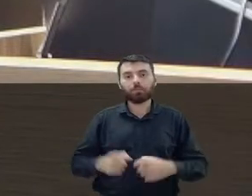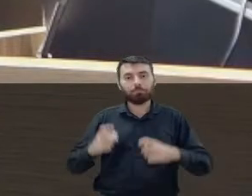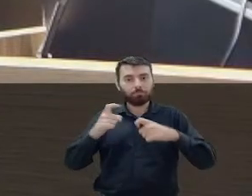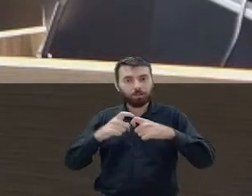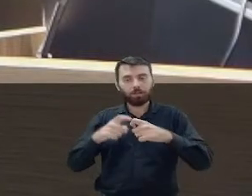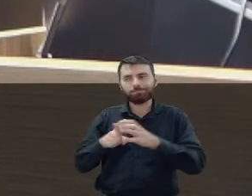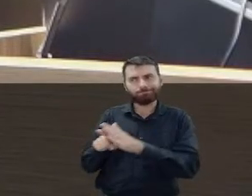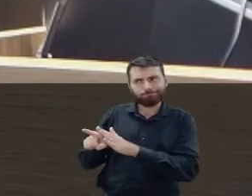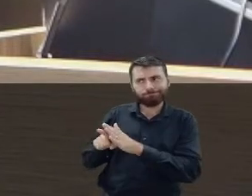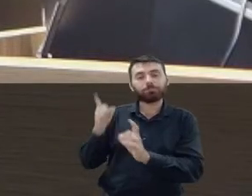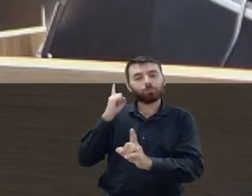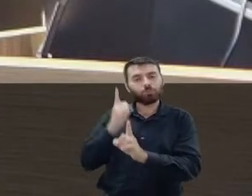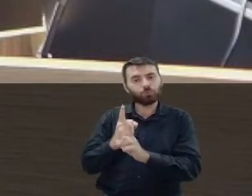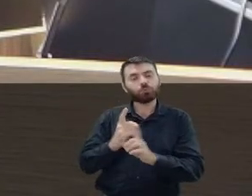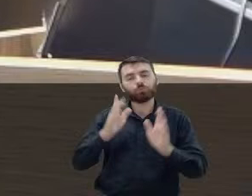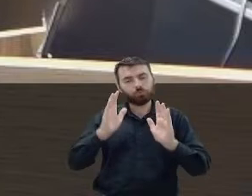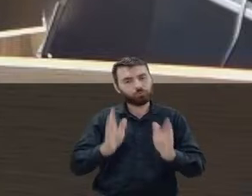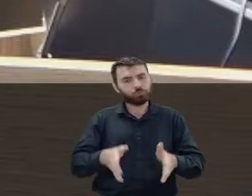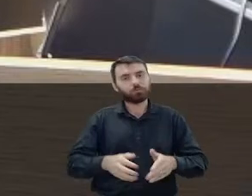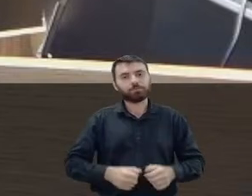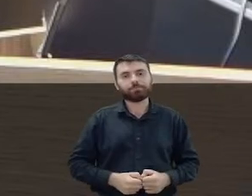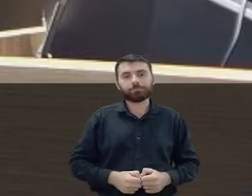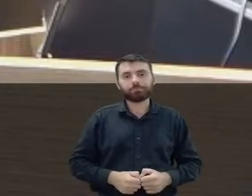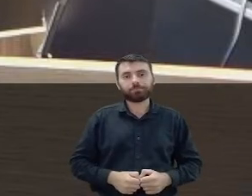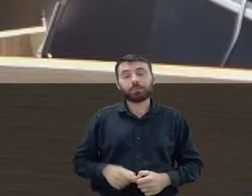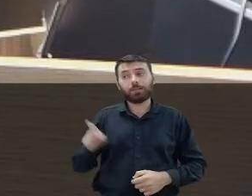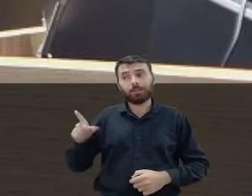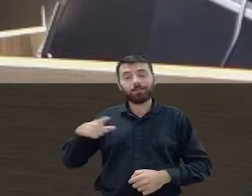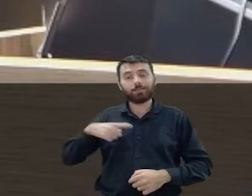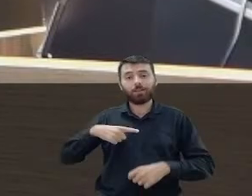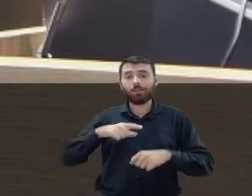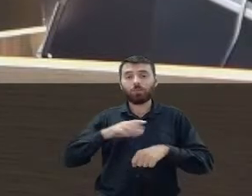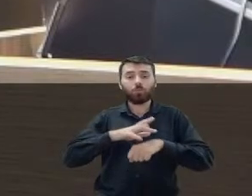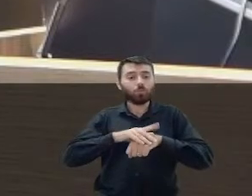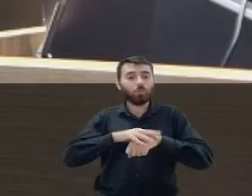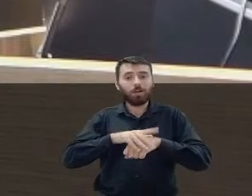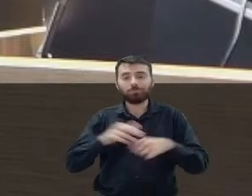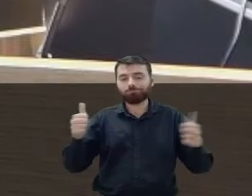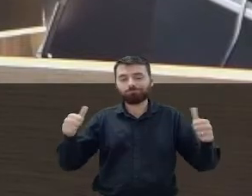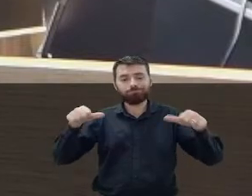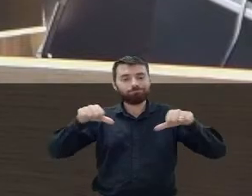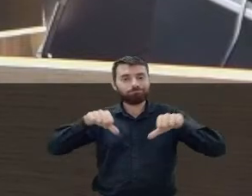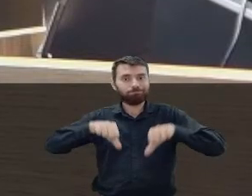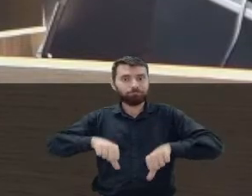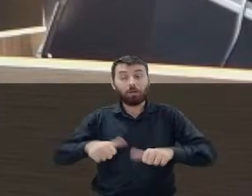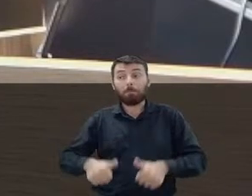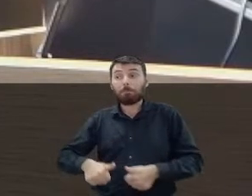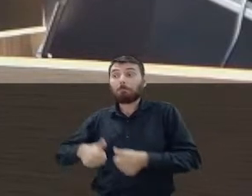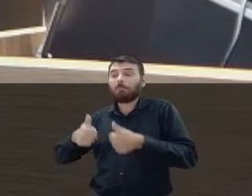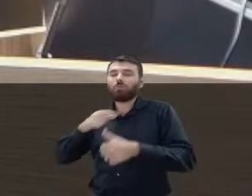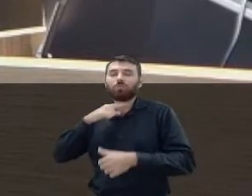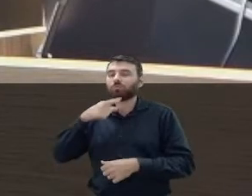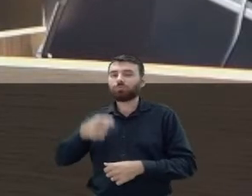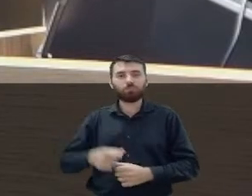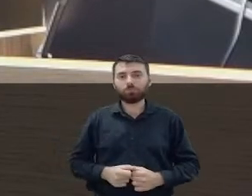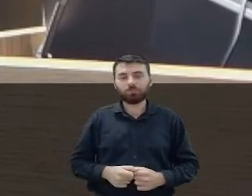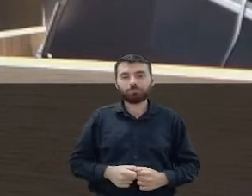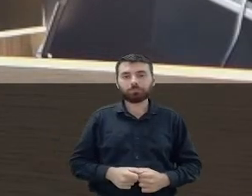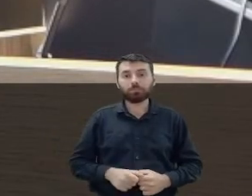pericial. Patologias de natureza degenerativa. Prossegue o juízo. Contudo, não há como imputar